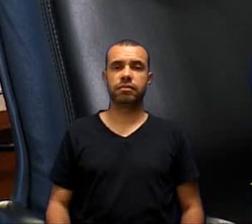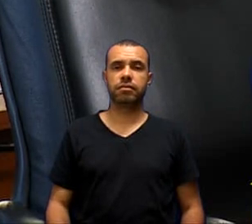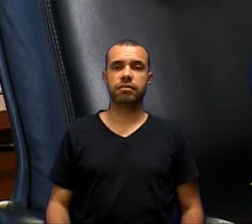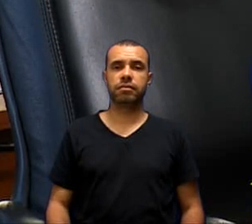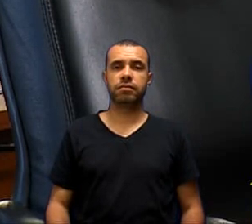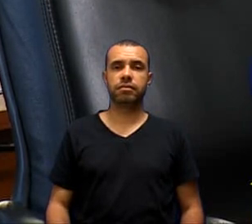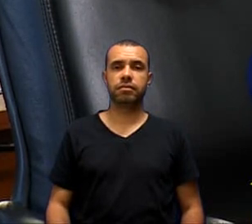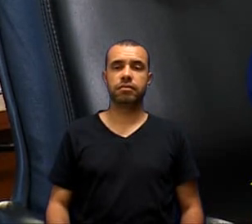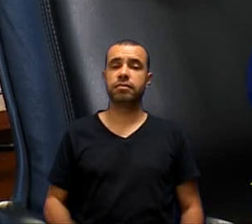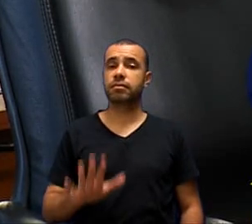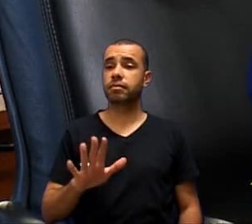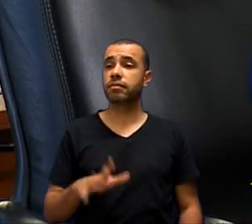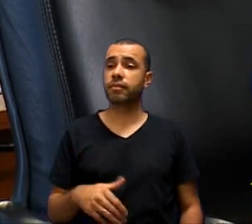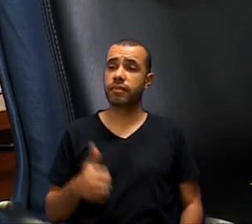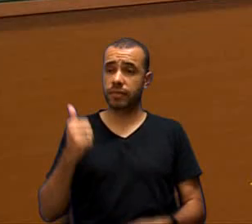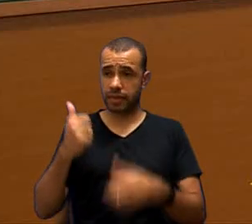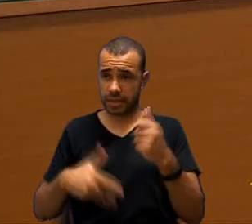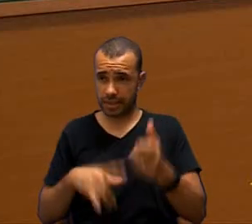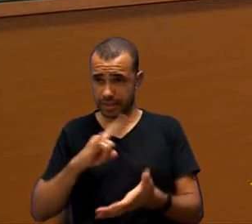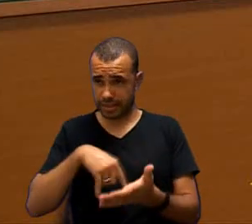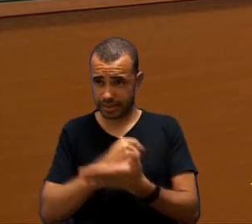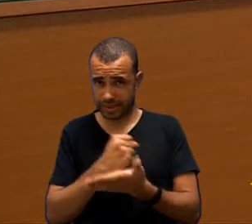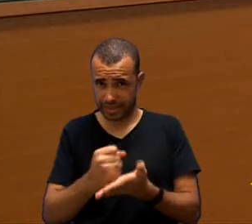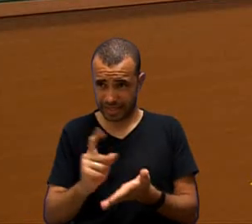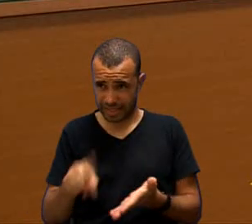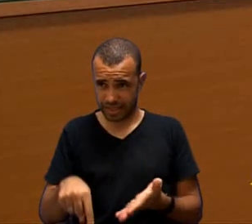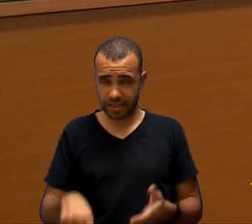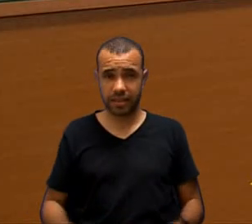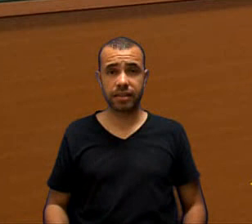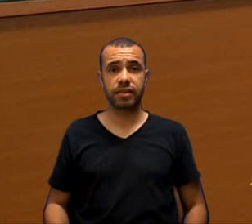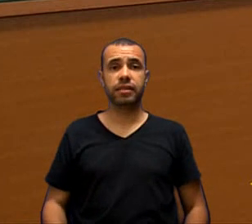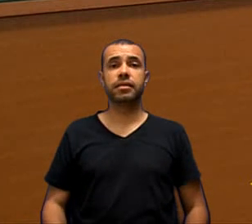Mas o senhor quer falar na licitação?